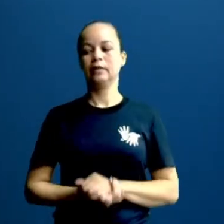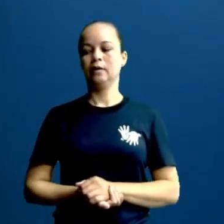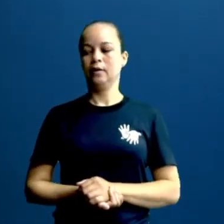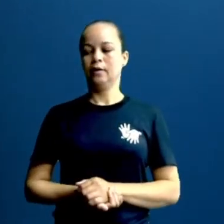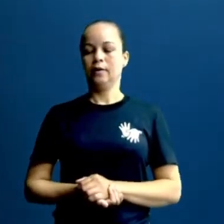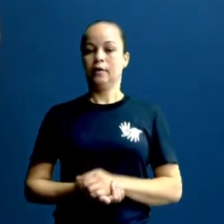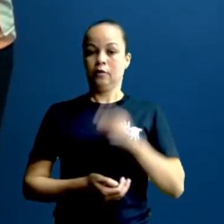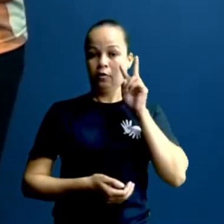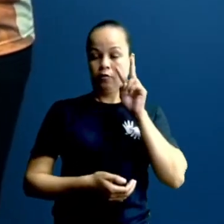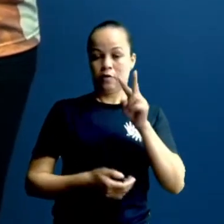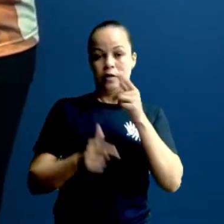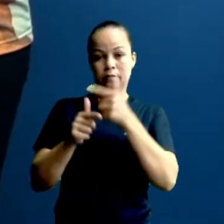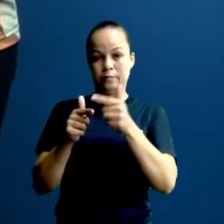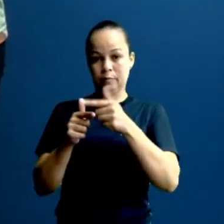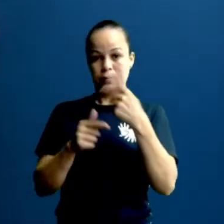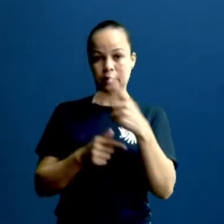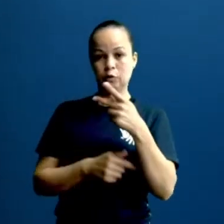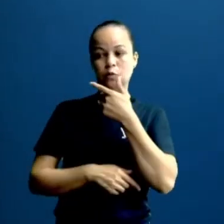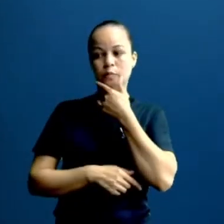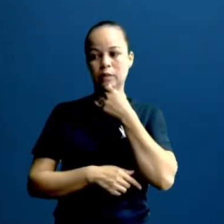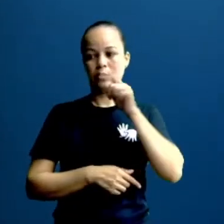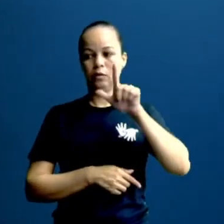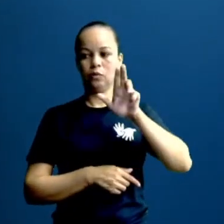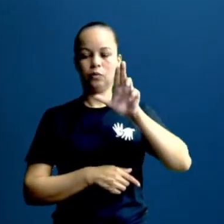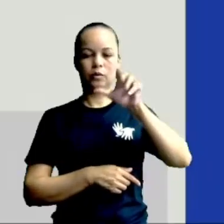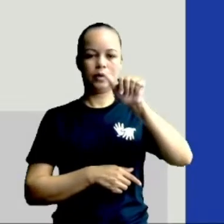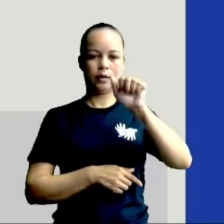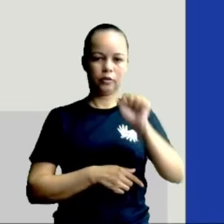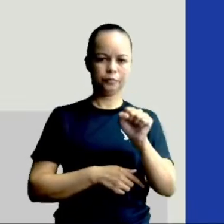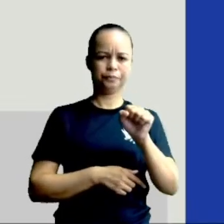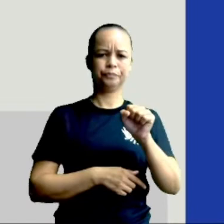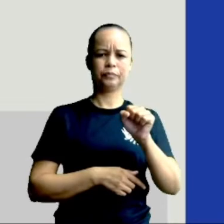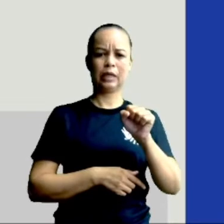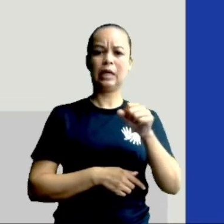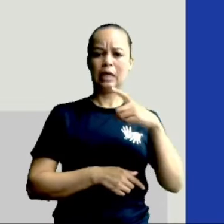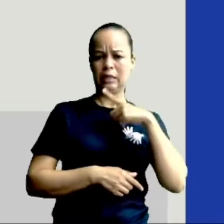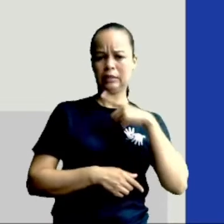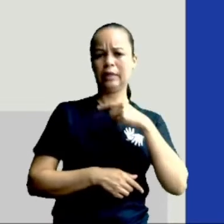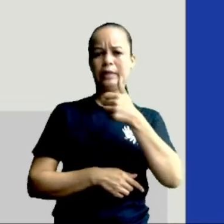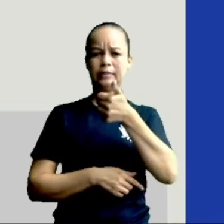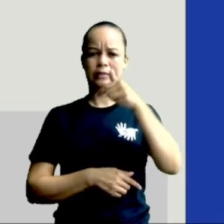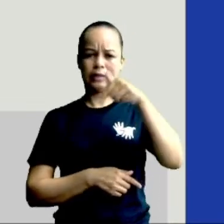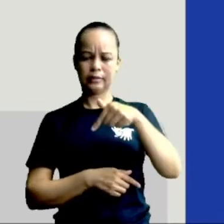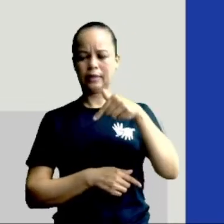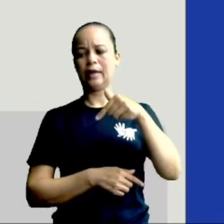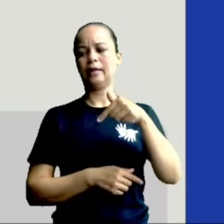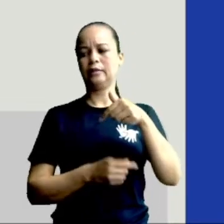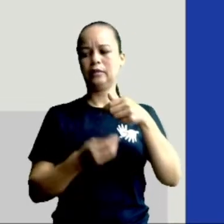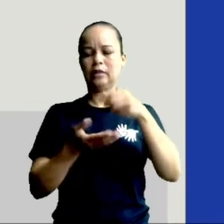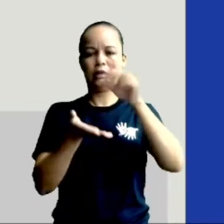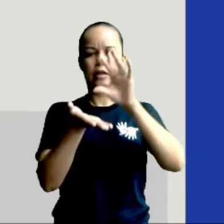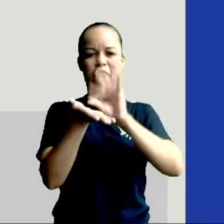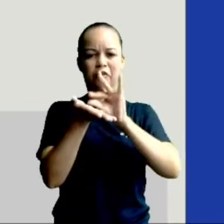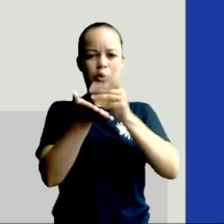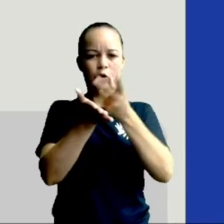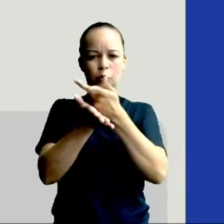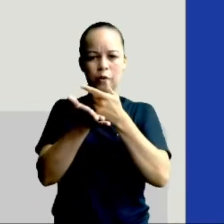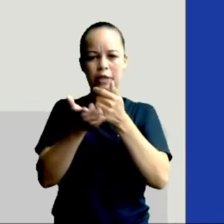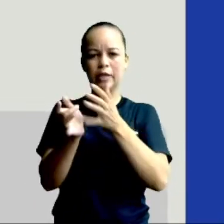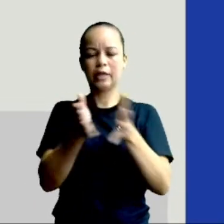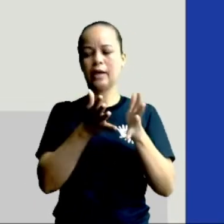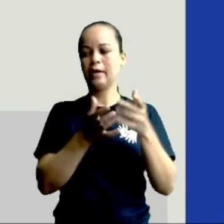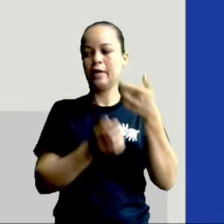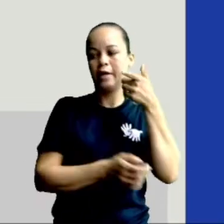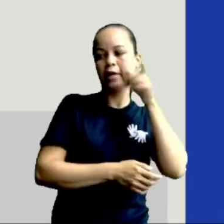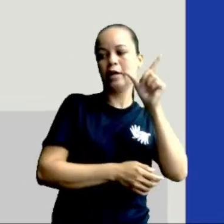aqui o probleminha de Lucas. Lucas tinha 17 figurinhas e ganhou do seu tio 15 figurinhas